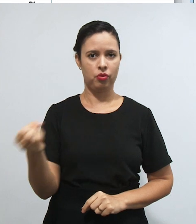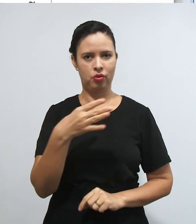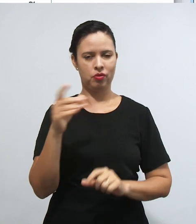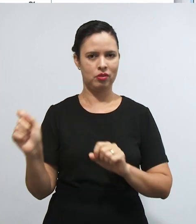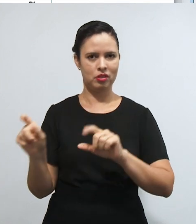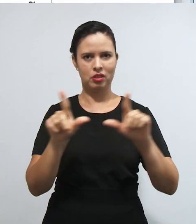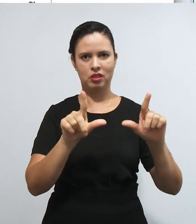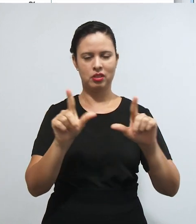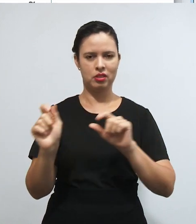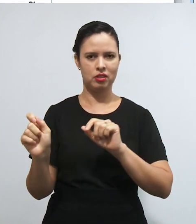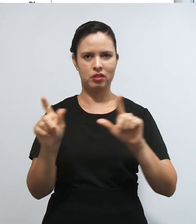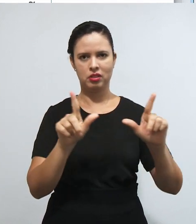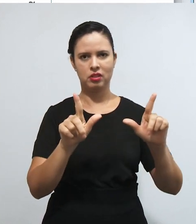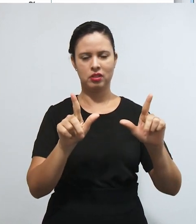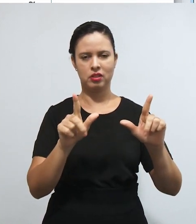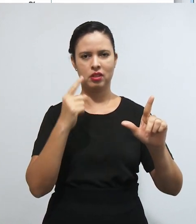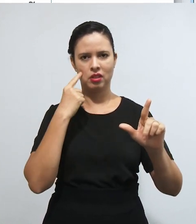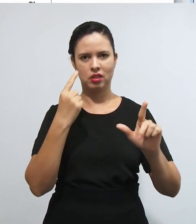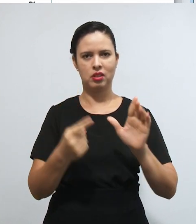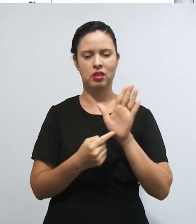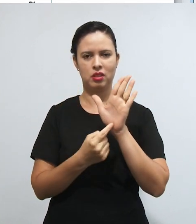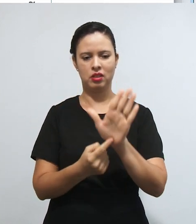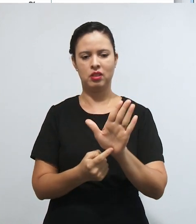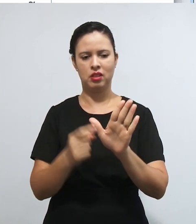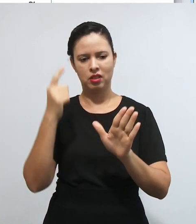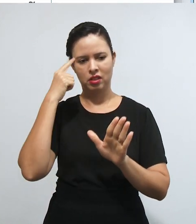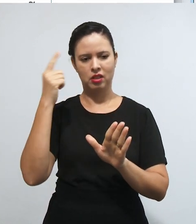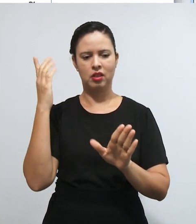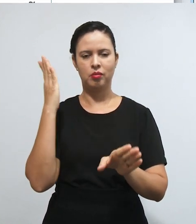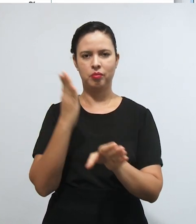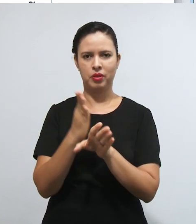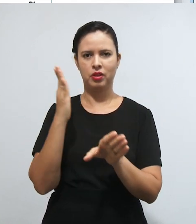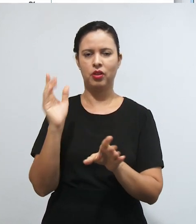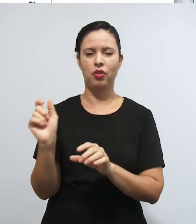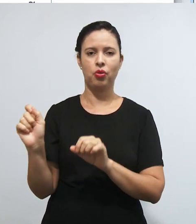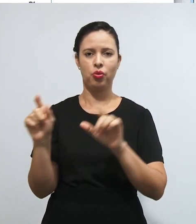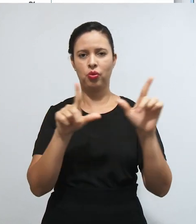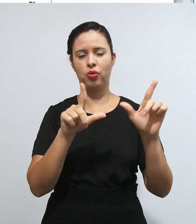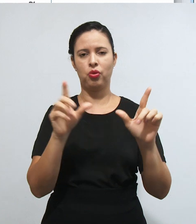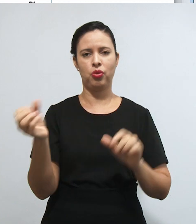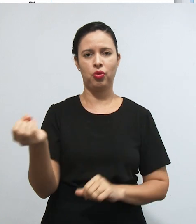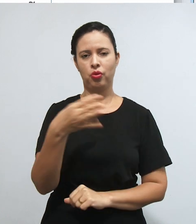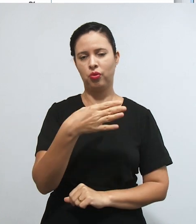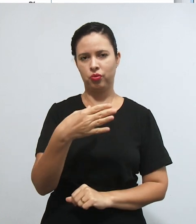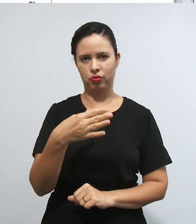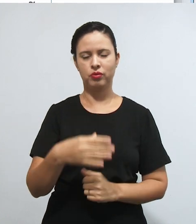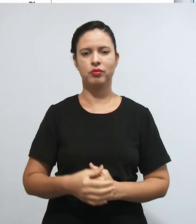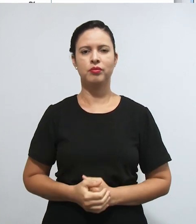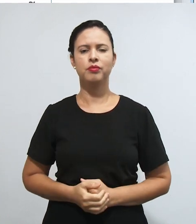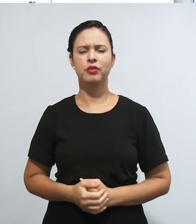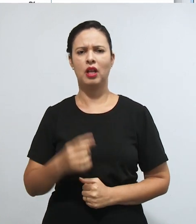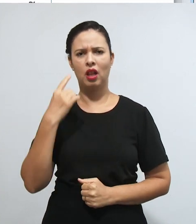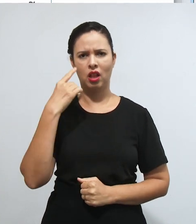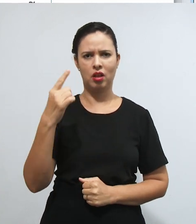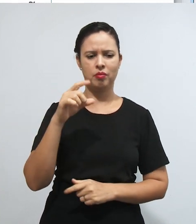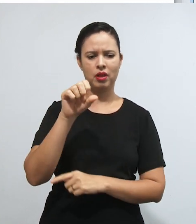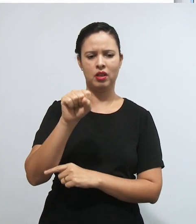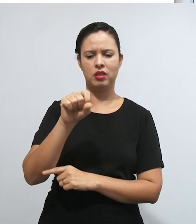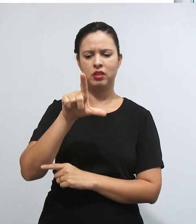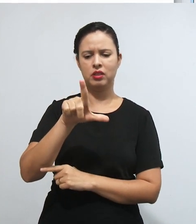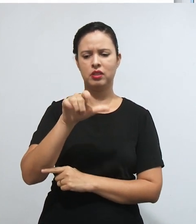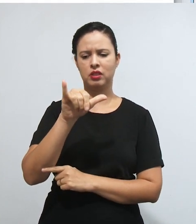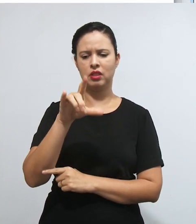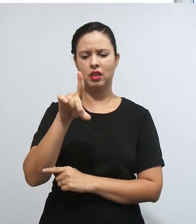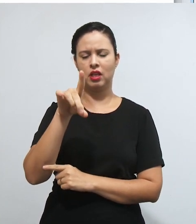slide, Então esse botãozinho aqui, ele cria um novo slide. Lembrando que slide é o quê, O slide são